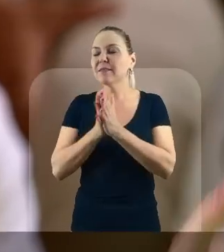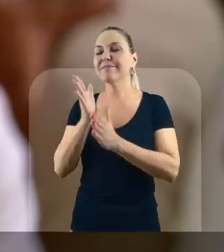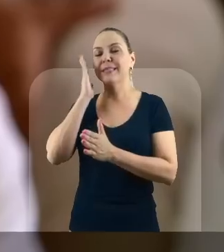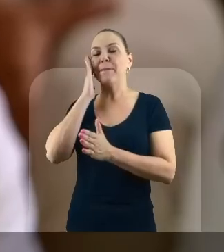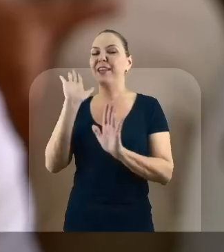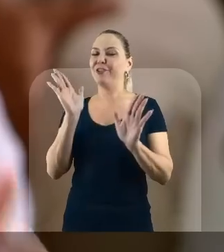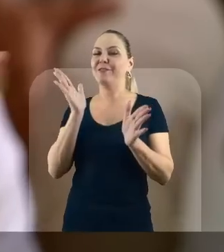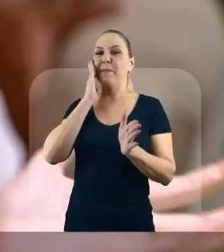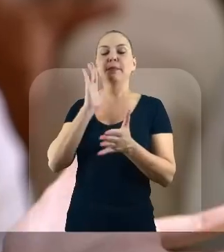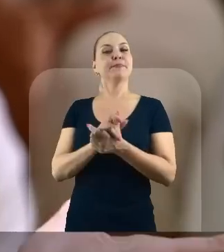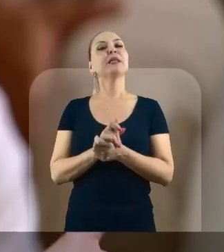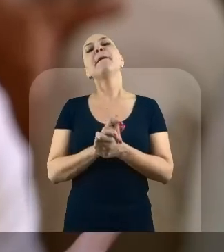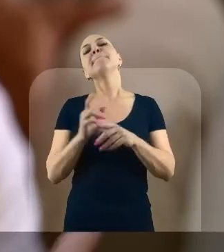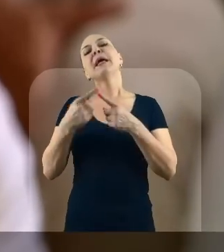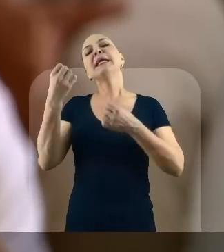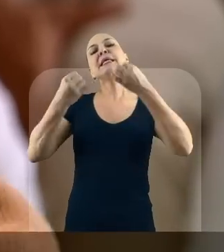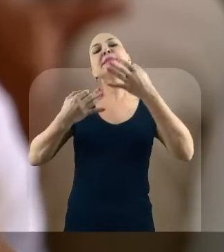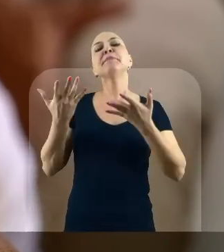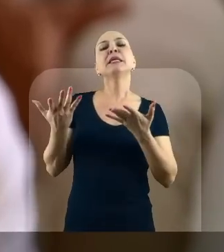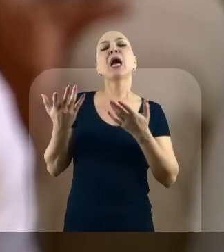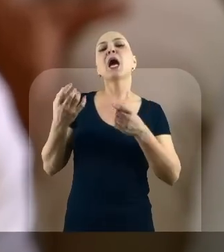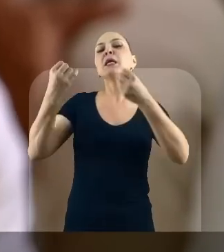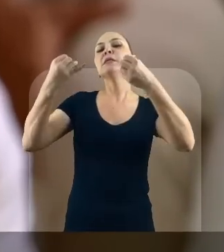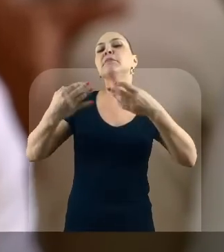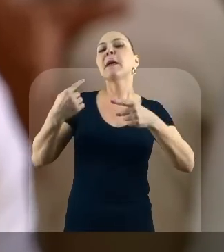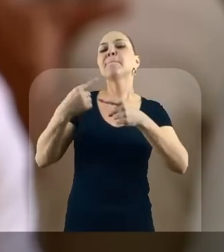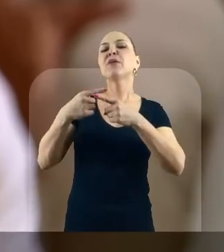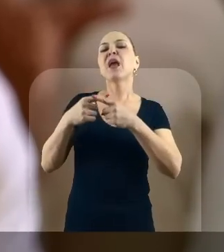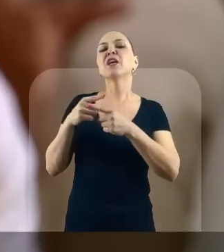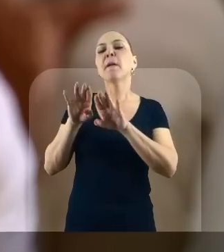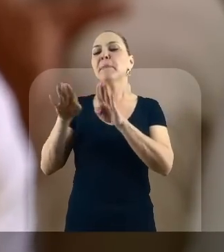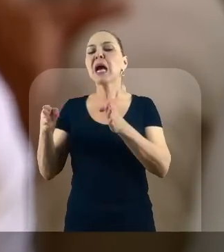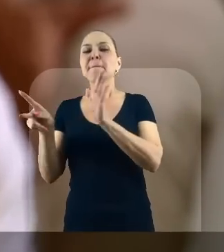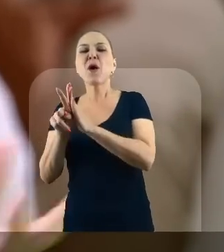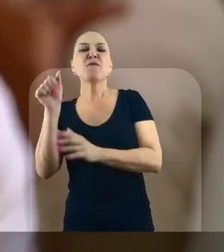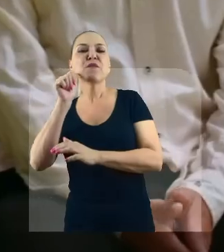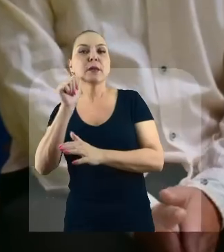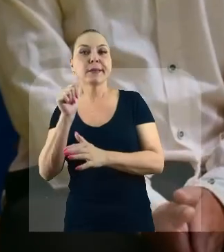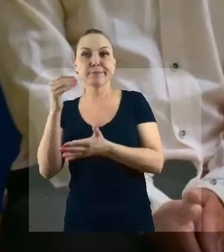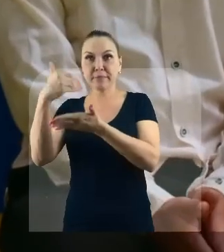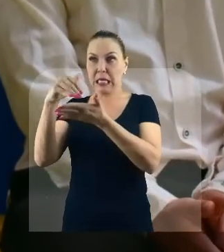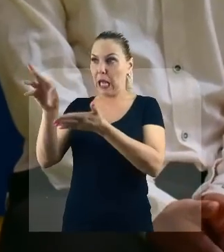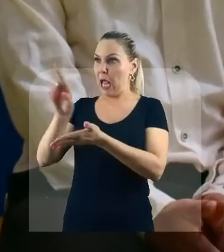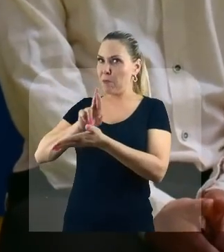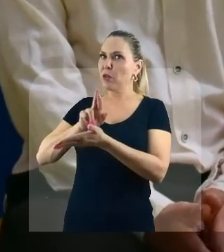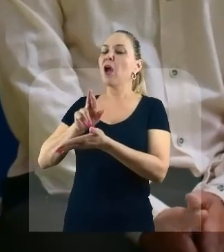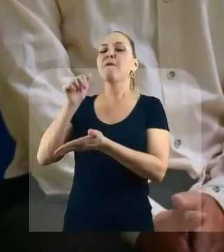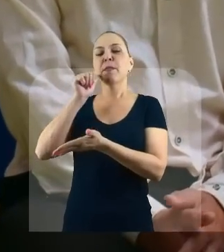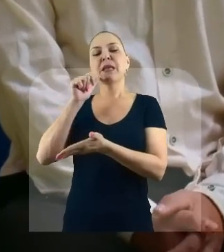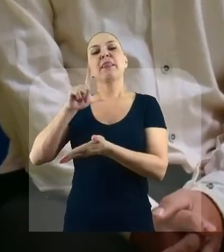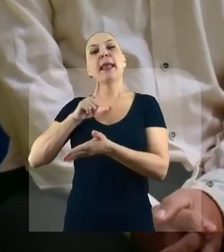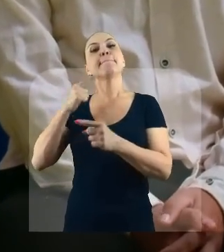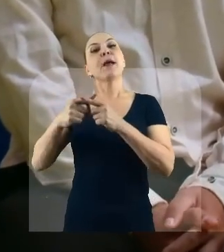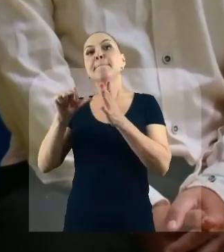seria. Eu perguntei, mas me explica uma coisa, por que tem essa bancada feminina? E a secretária me respondeu, olha, essa bancada feminina